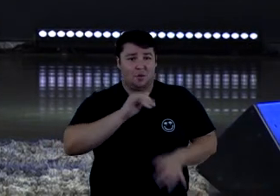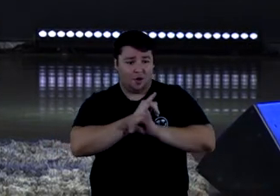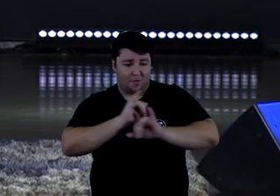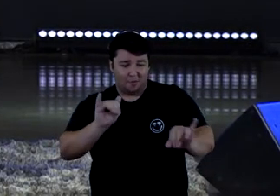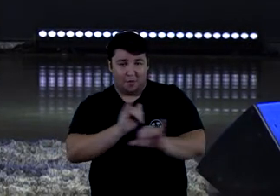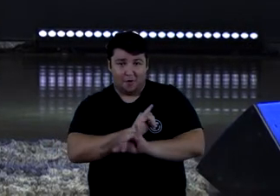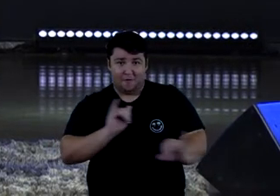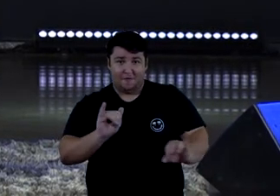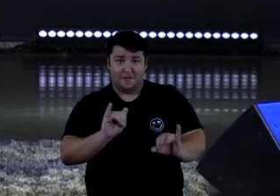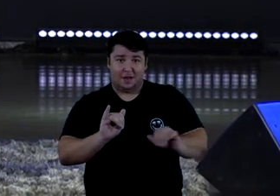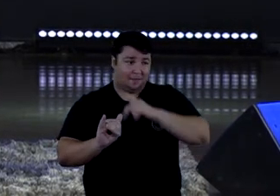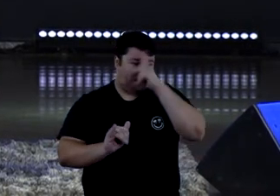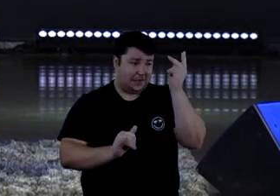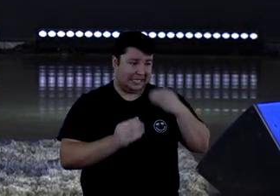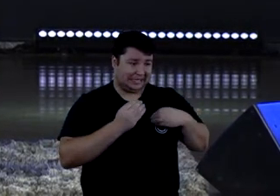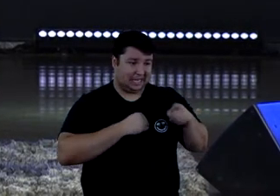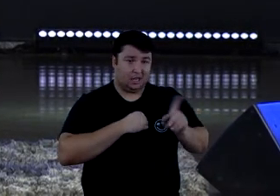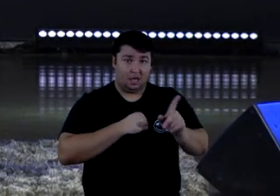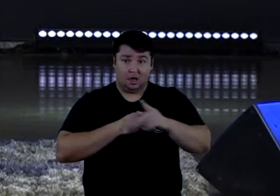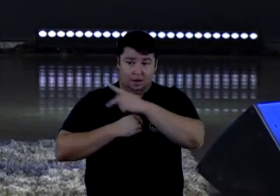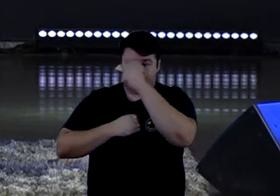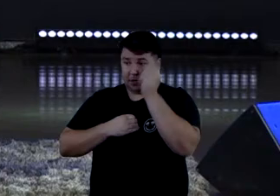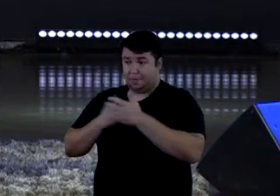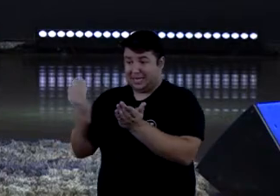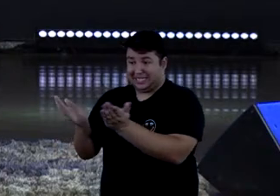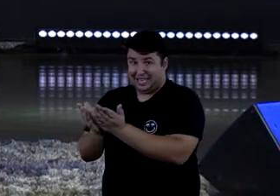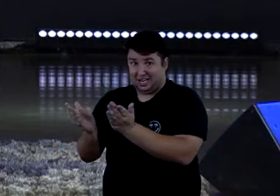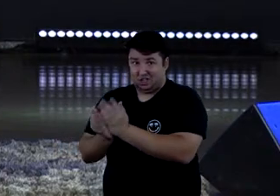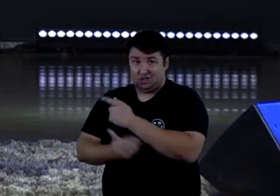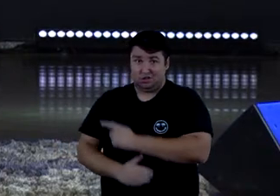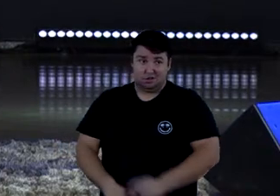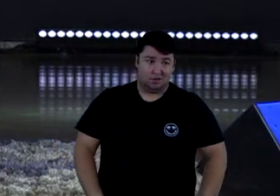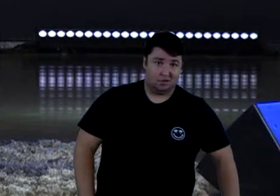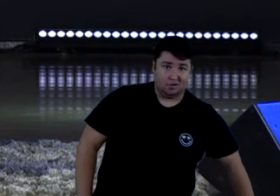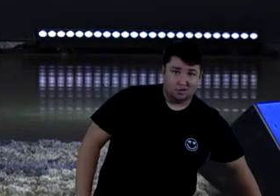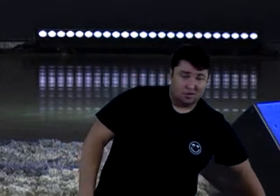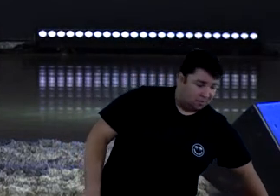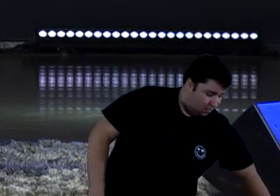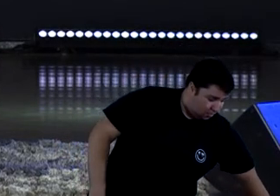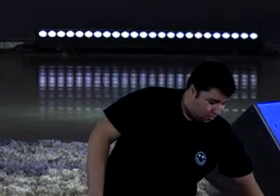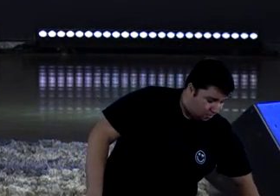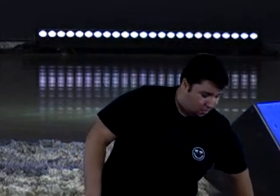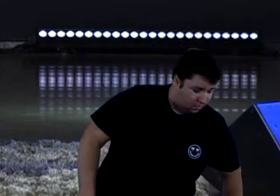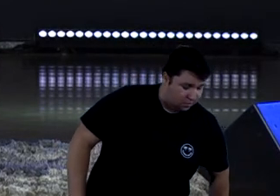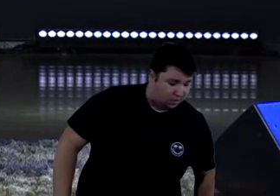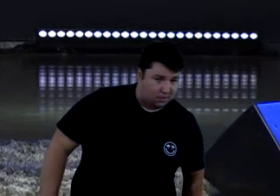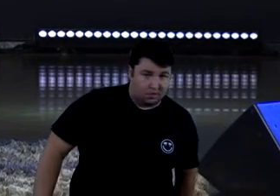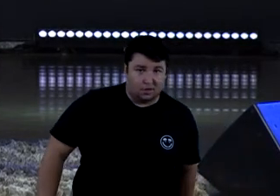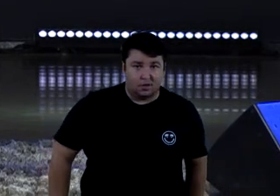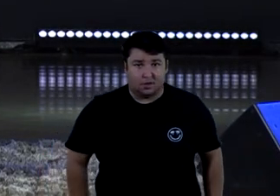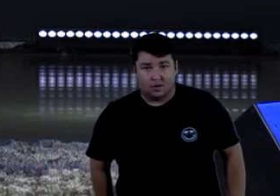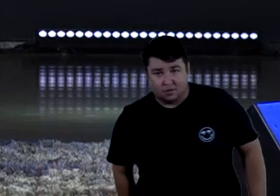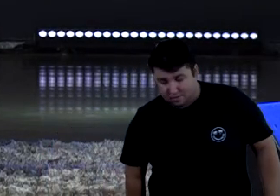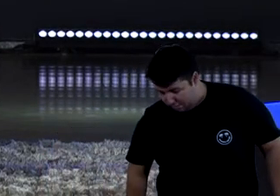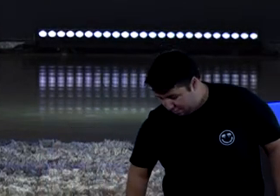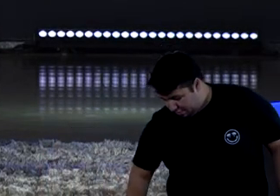para ímpios, era profeta para crentes. Ele chama as mulheres